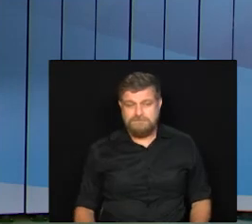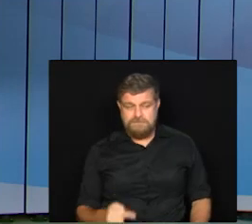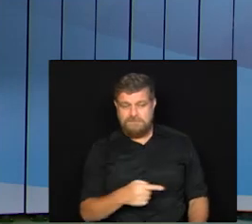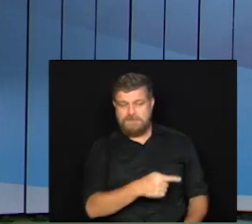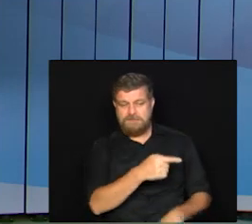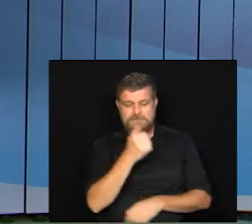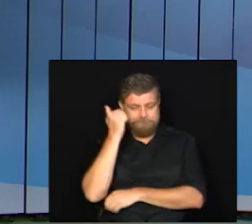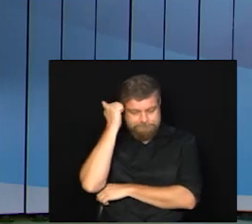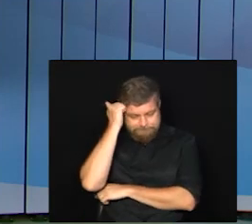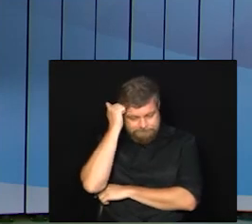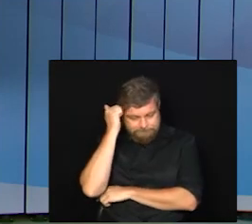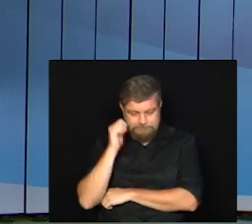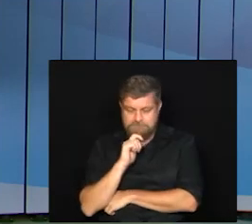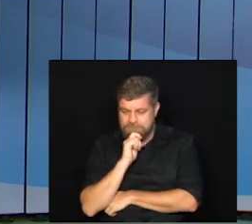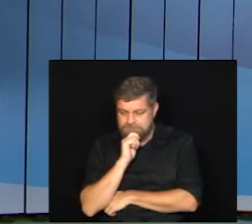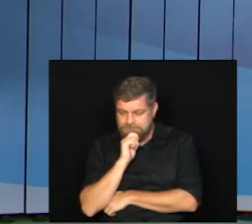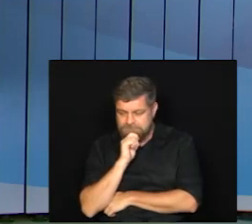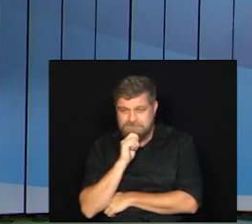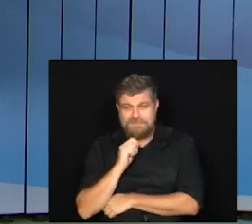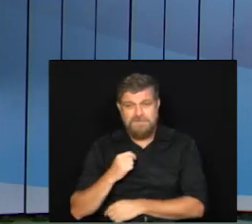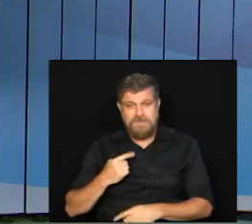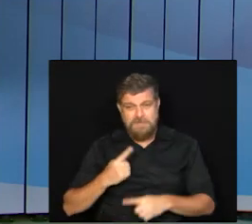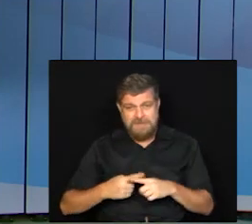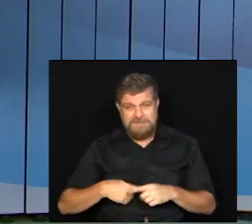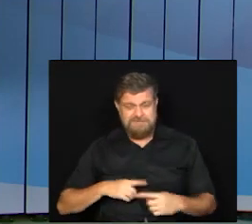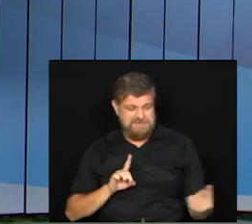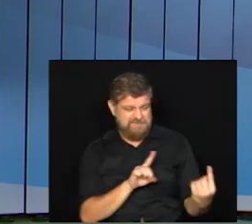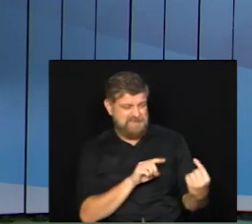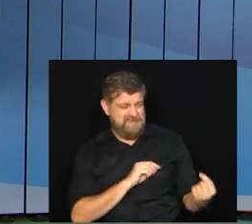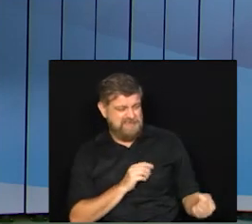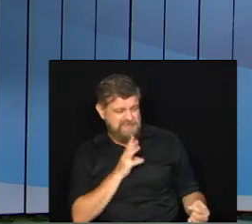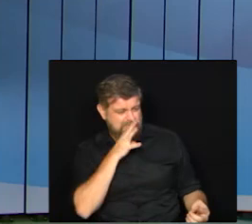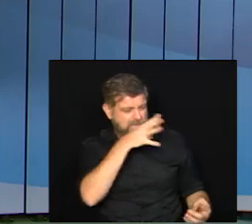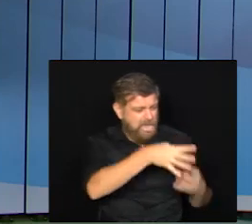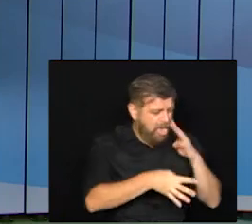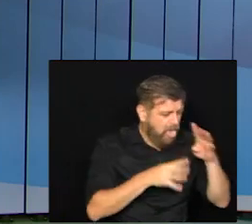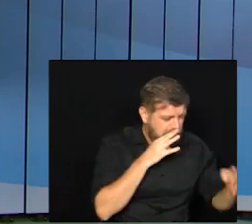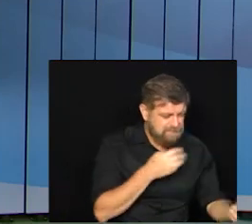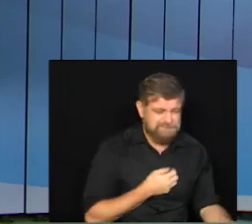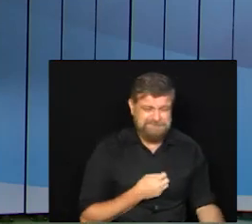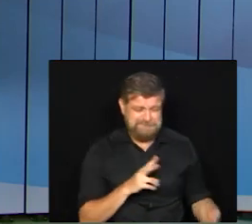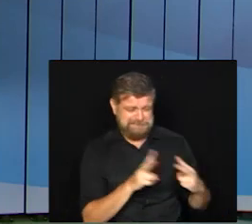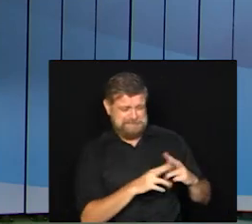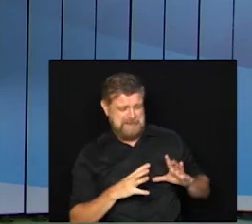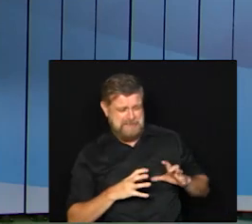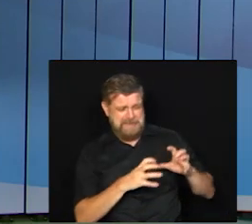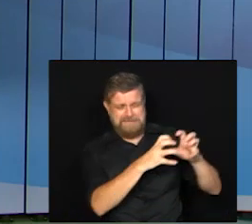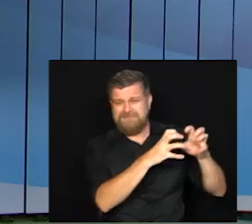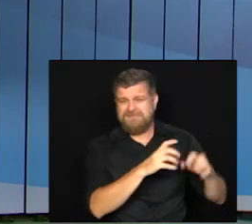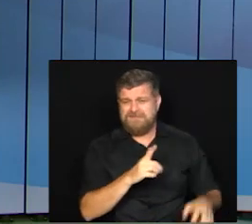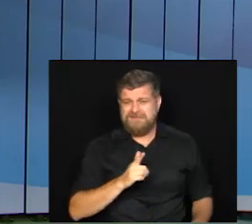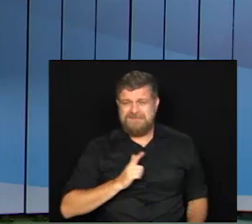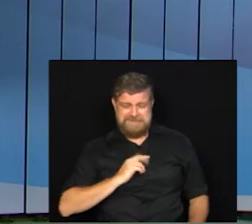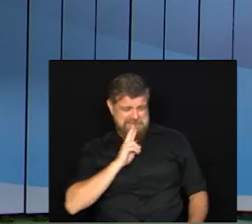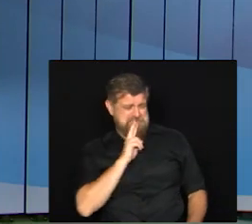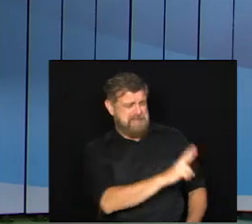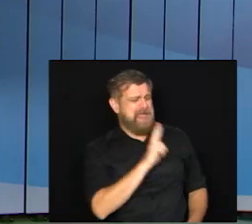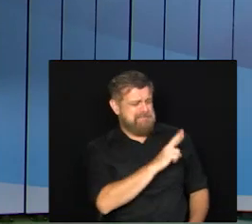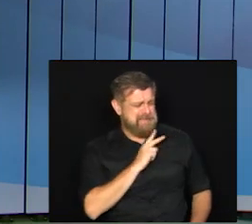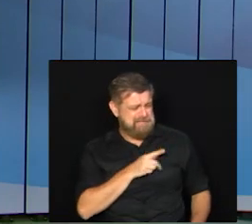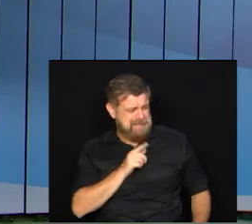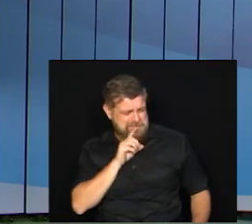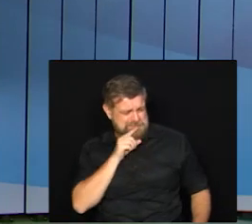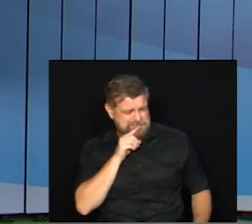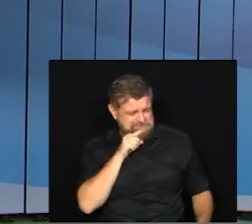para pensar melhor nas atitudes que tá tendo. Porque se você vai lá e responde, cria todo né, um atrito